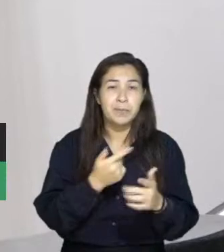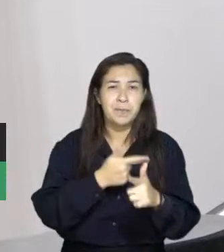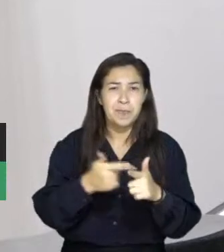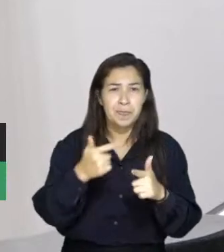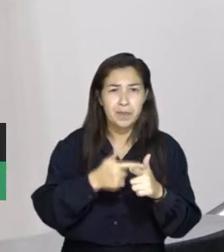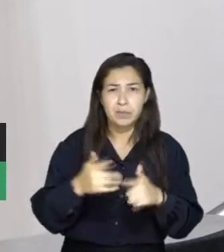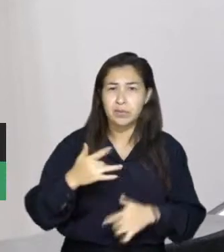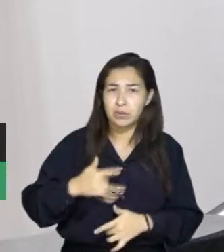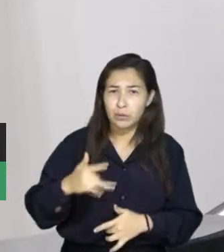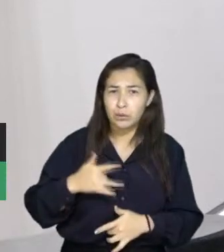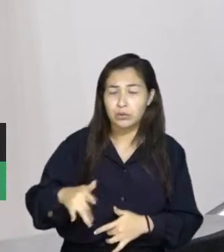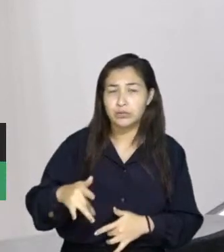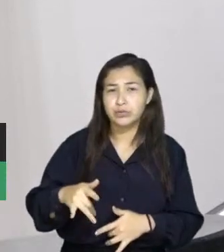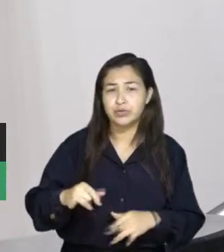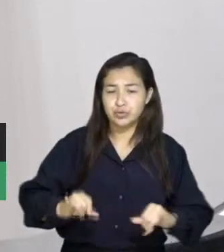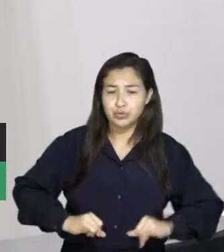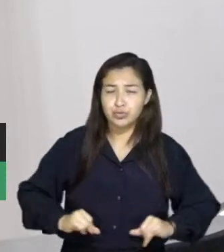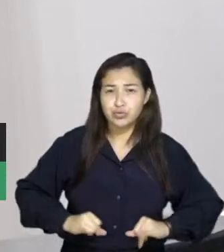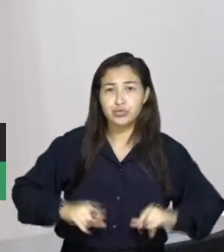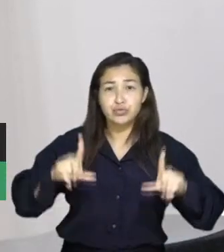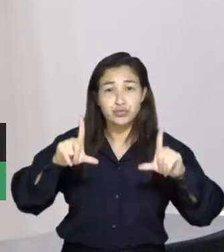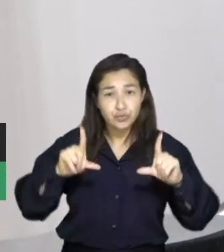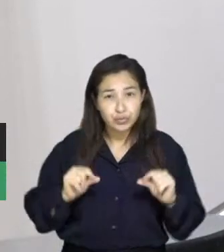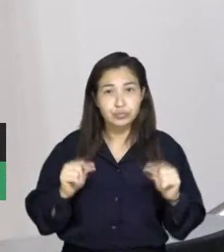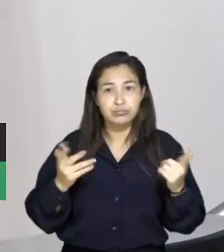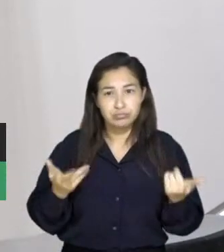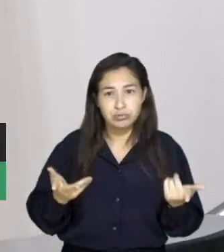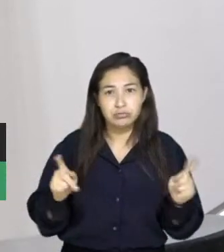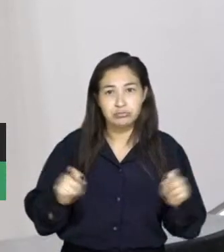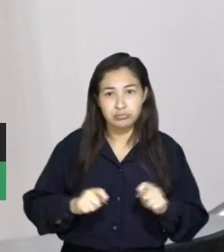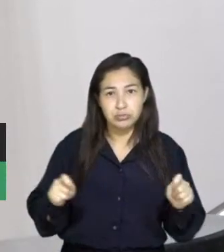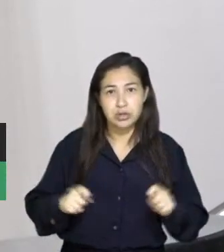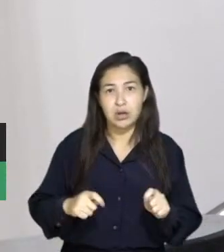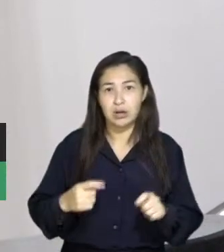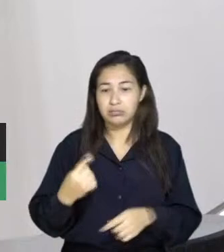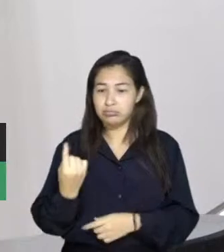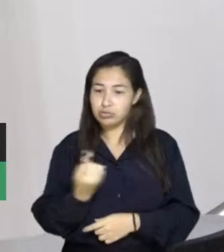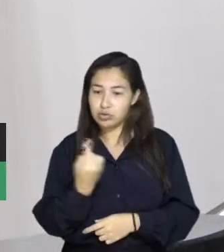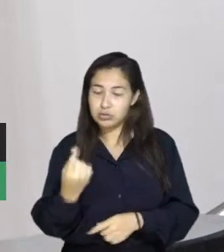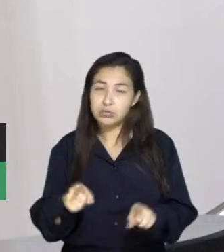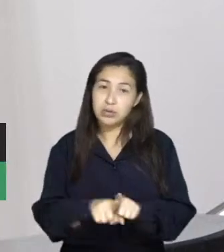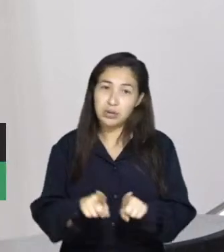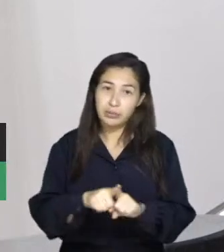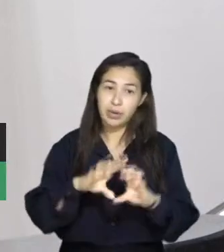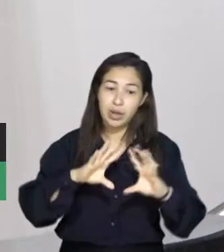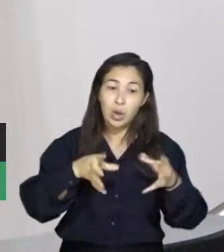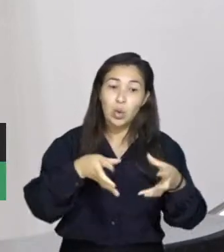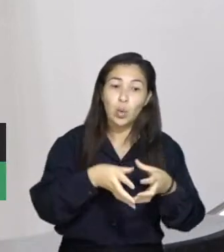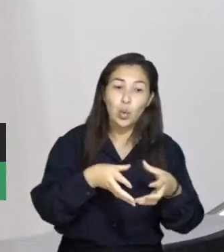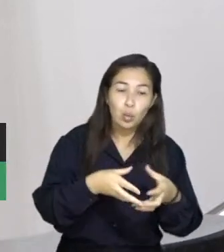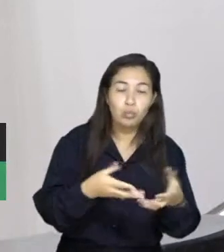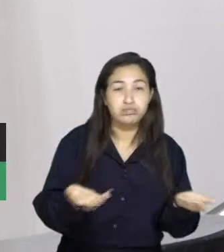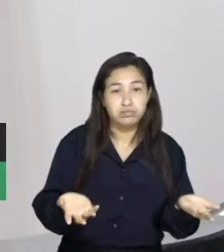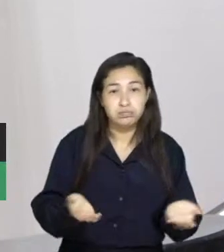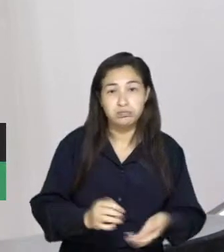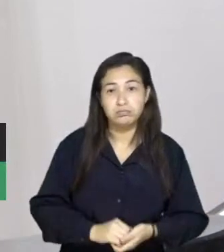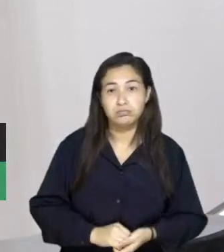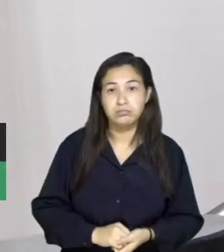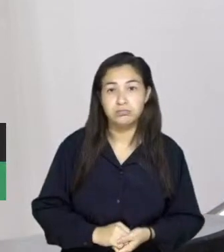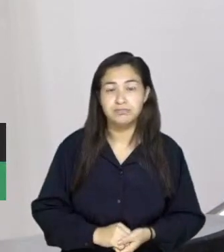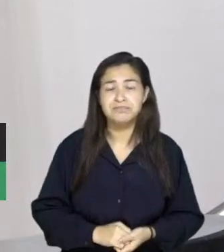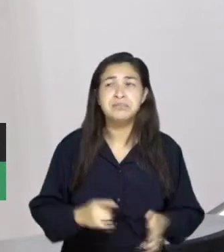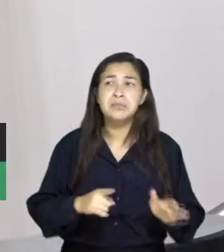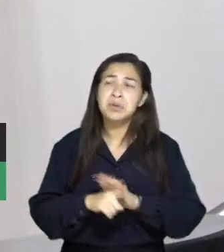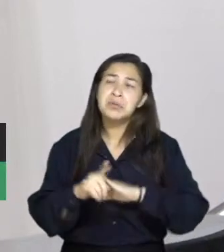sofram menos perdas e danos, individuais e coletivos. E aí nós perguntamos, mas,